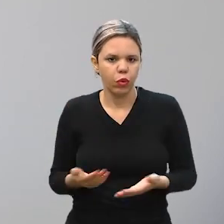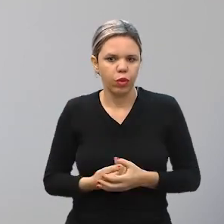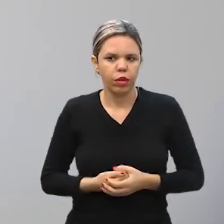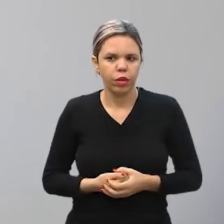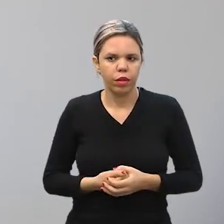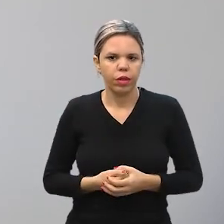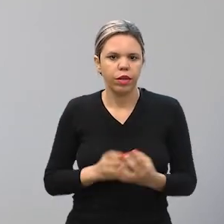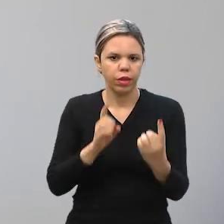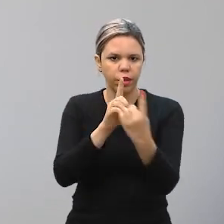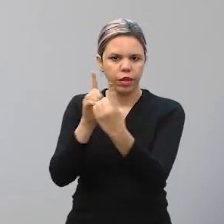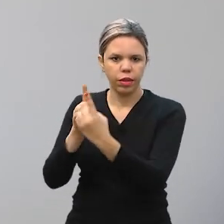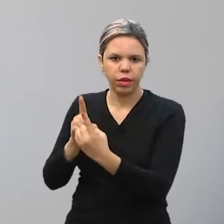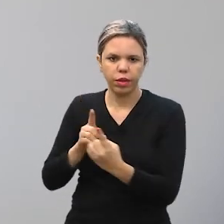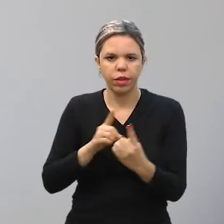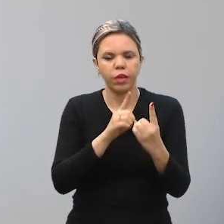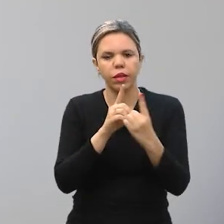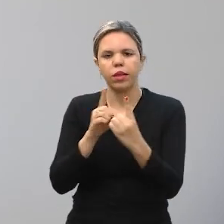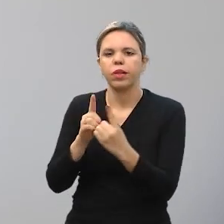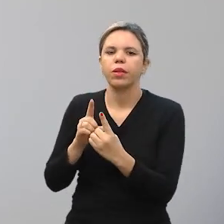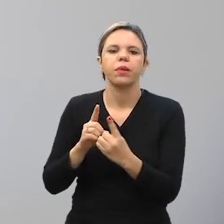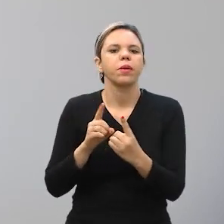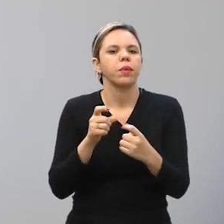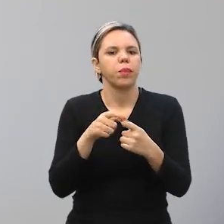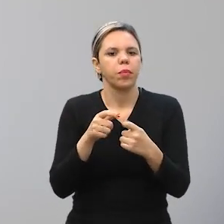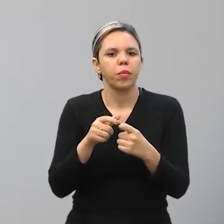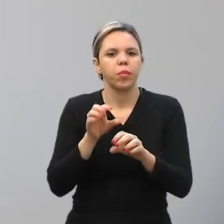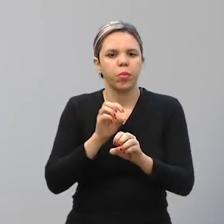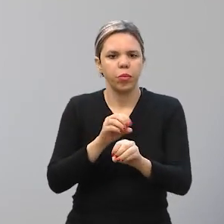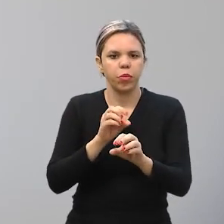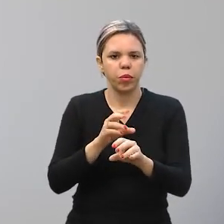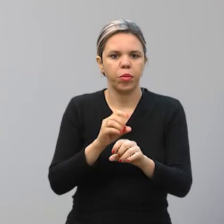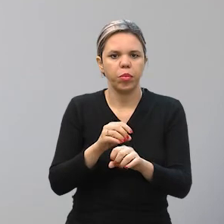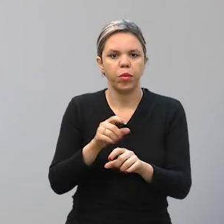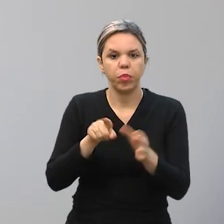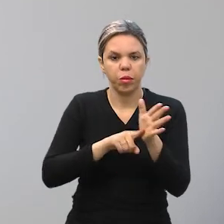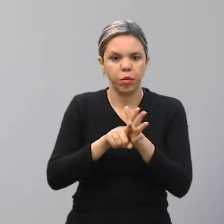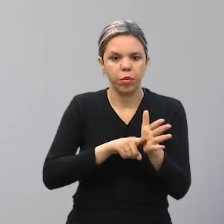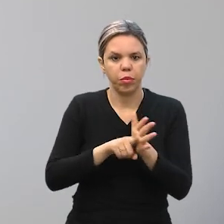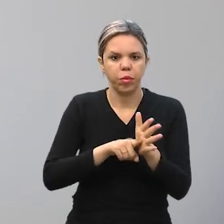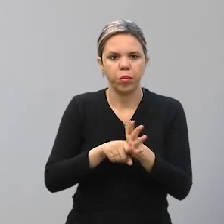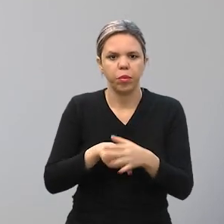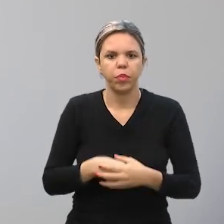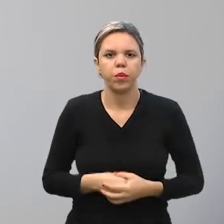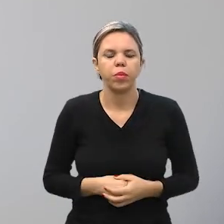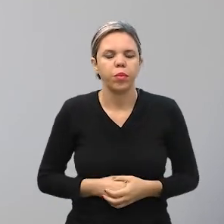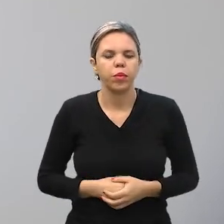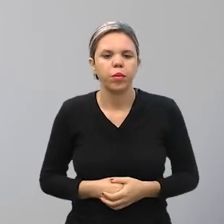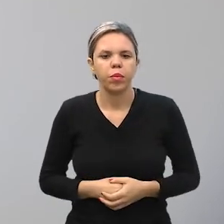na assistência médica, no ensino e na pesquisa.